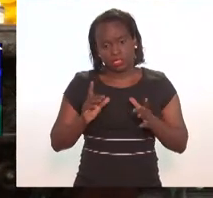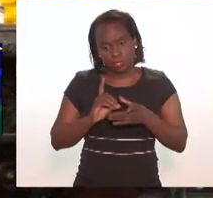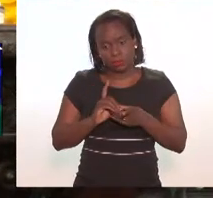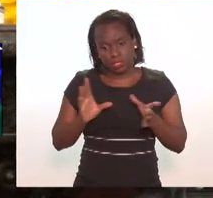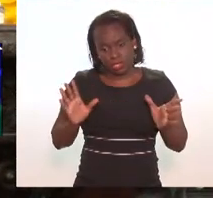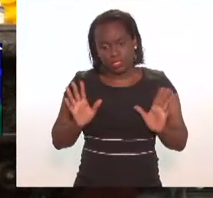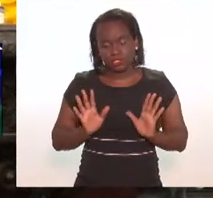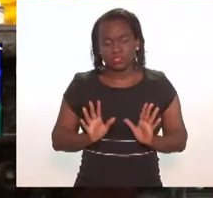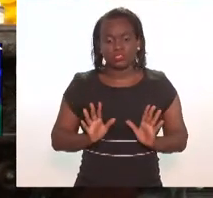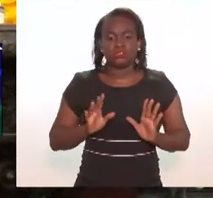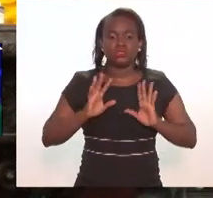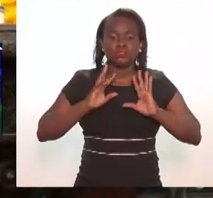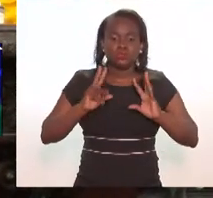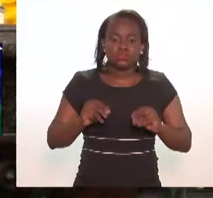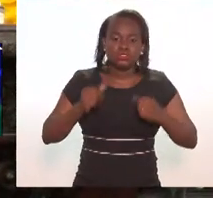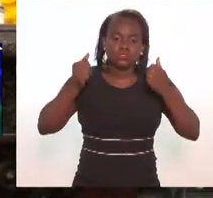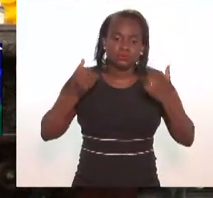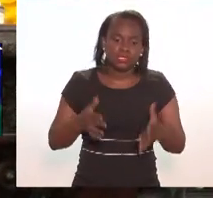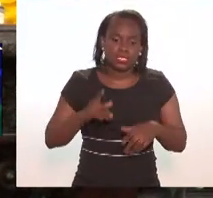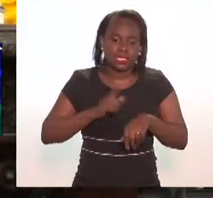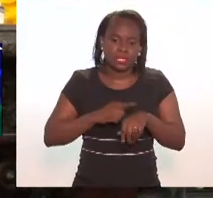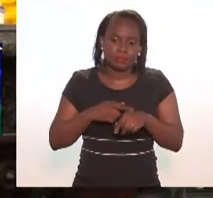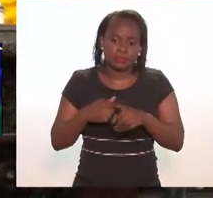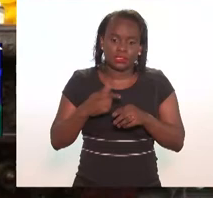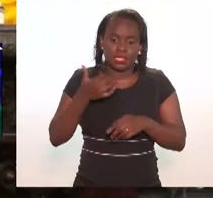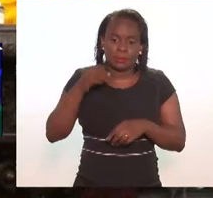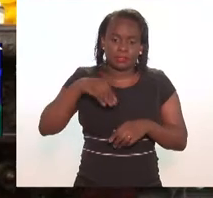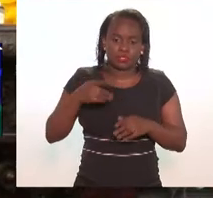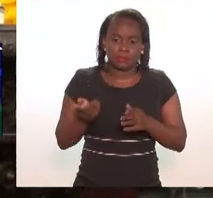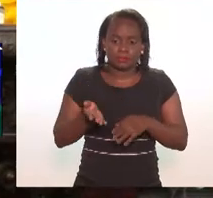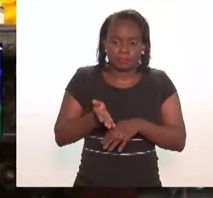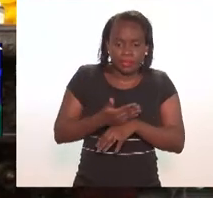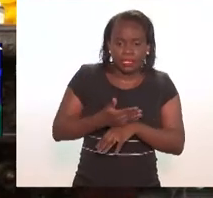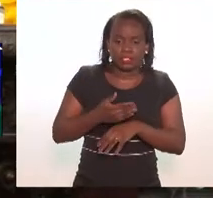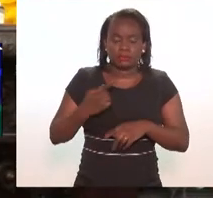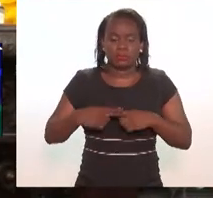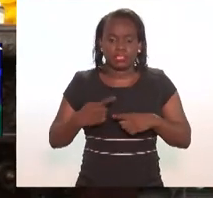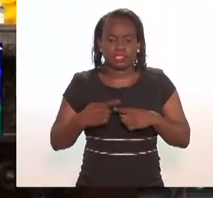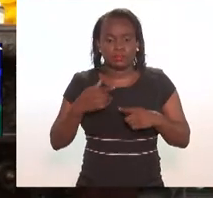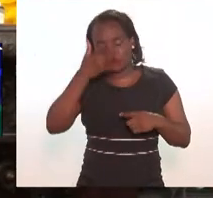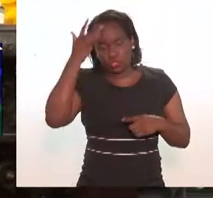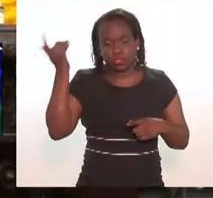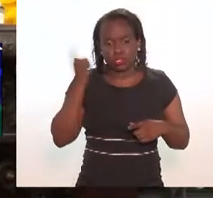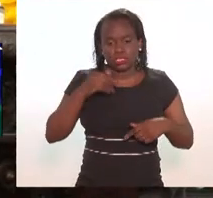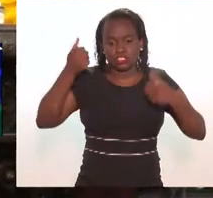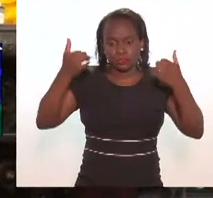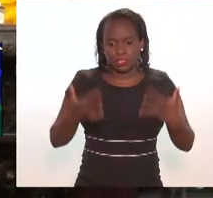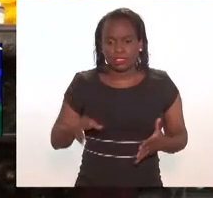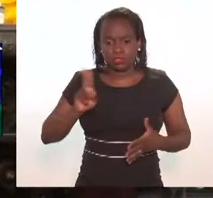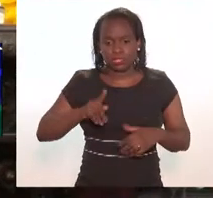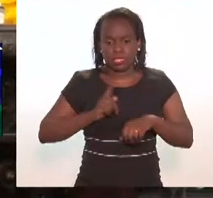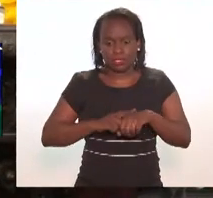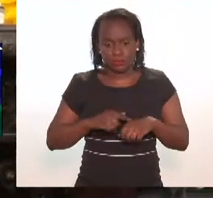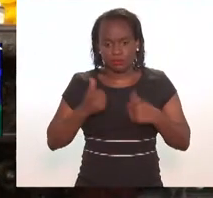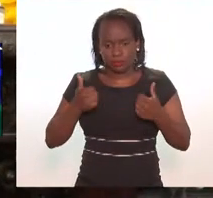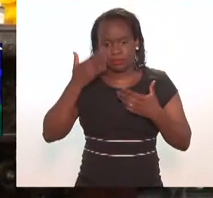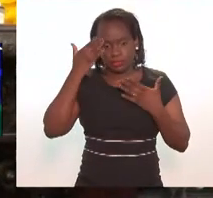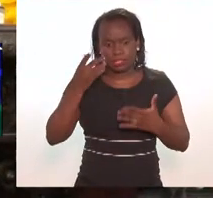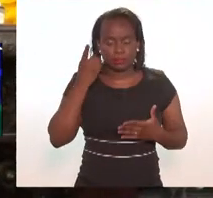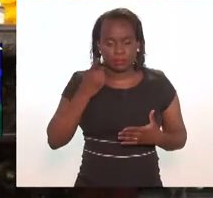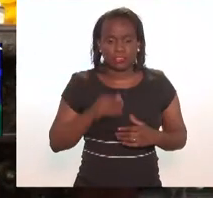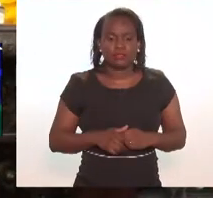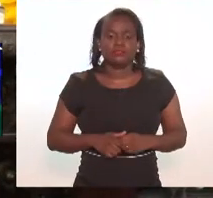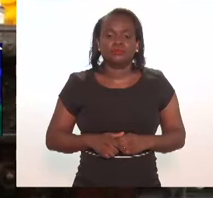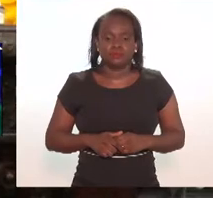democrática, né, de todos, falassem menos de 10 minutos para que os demais conseguissem utilizar o expediente. Obrigado, deputado.